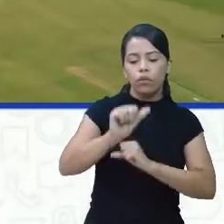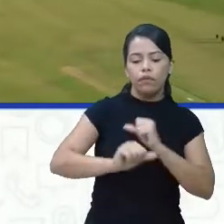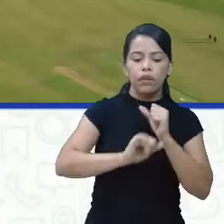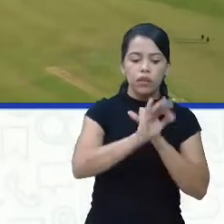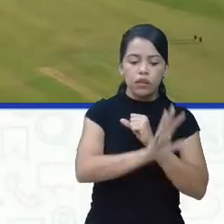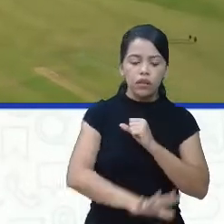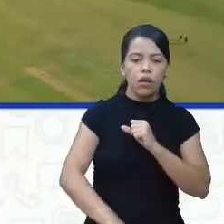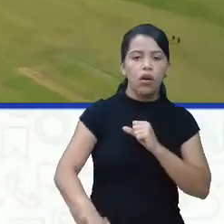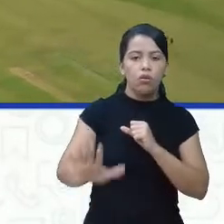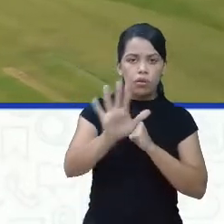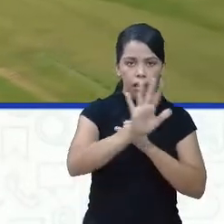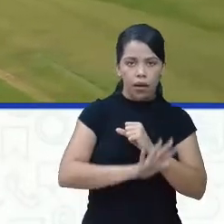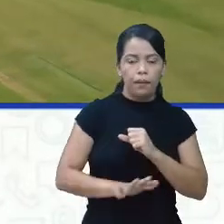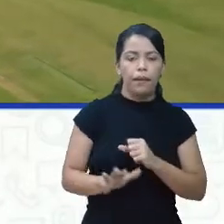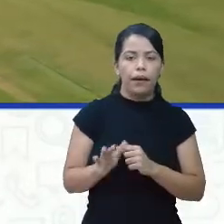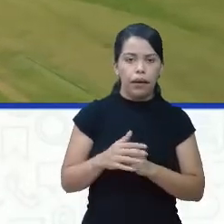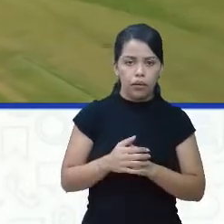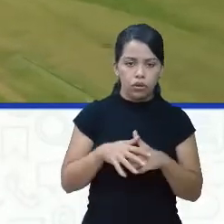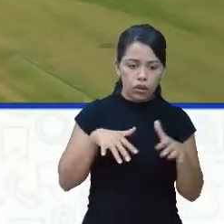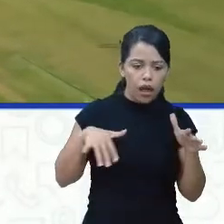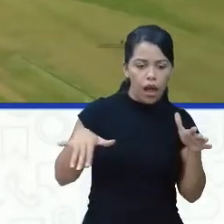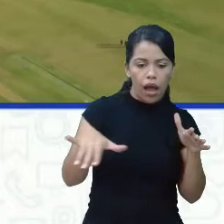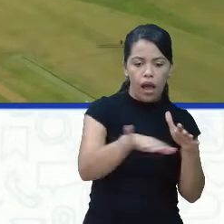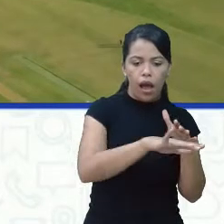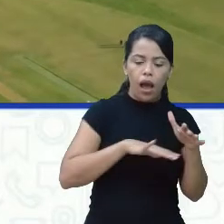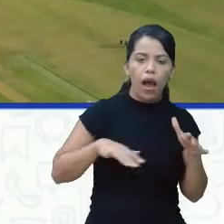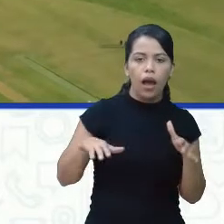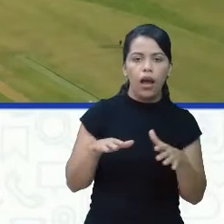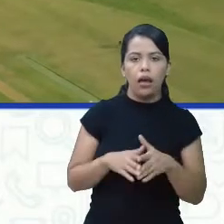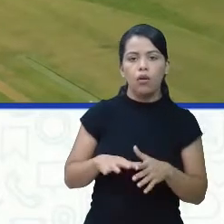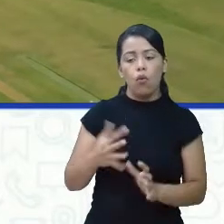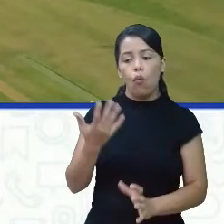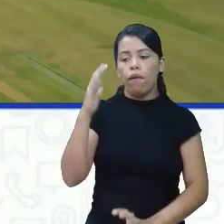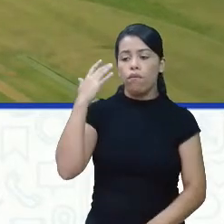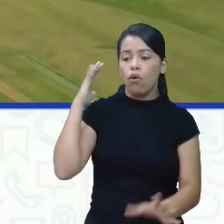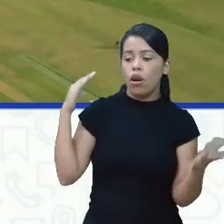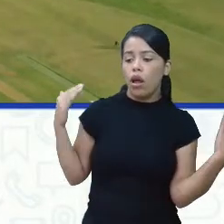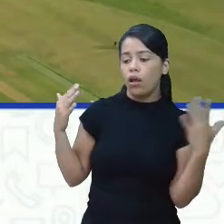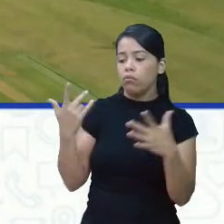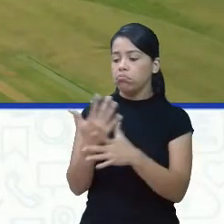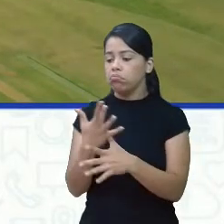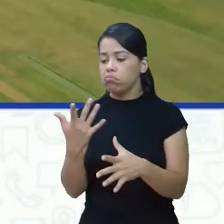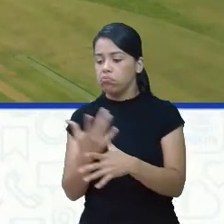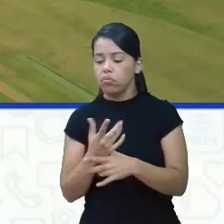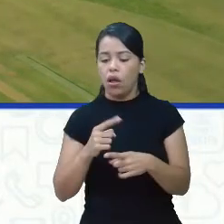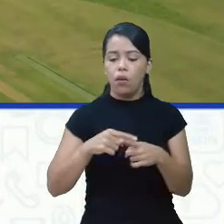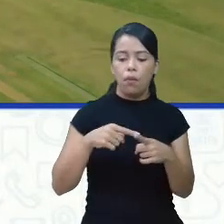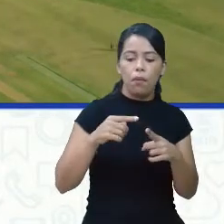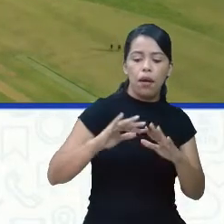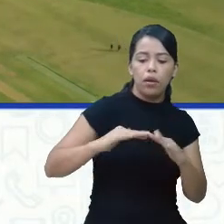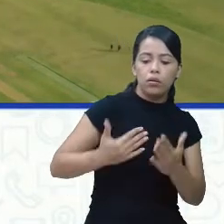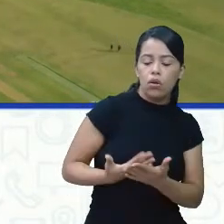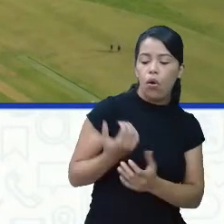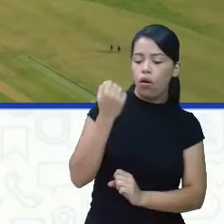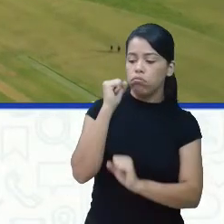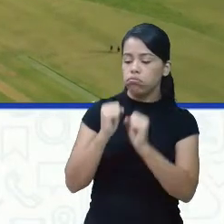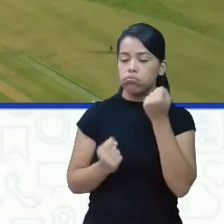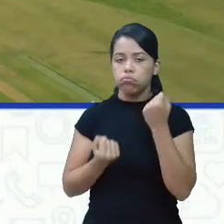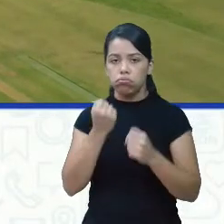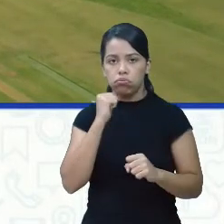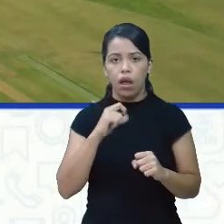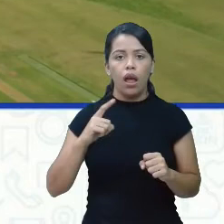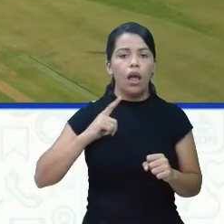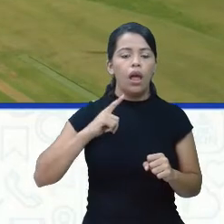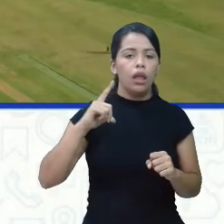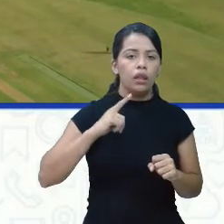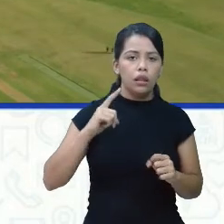paisagem sonora de um determinado espaço geográfico, numa floresta, numa cidade, num bairro, numa escola, numa fábrica. O ambiente